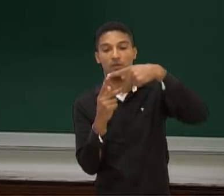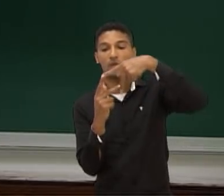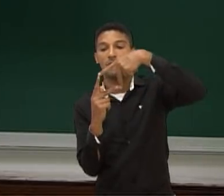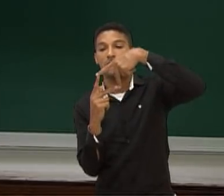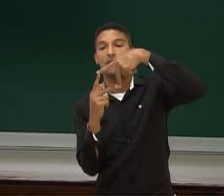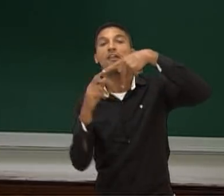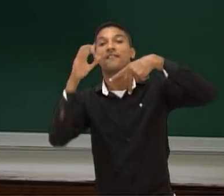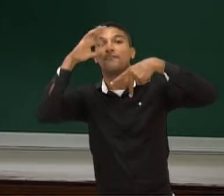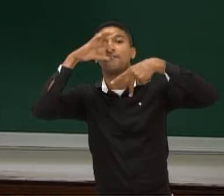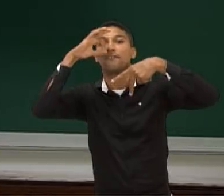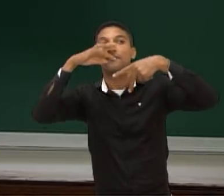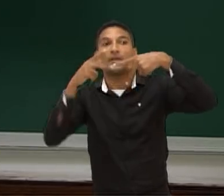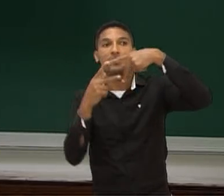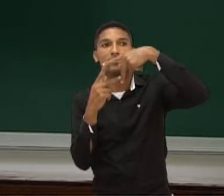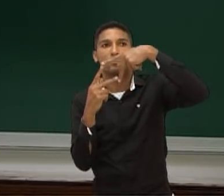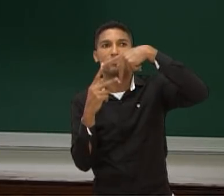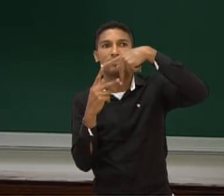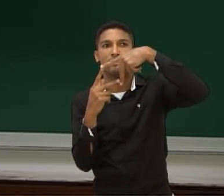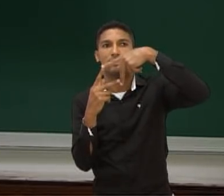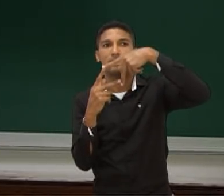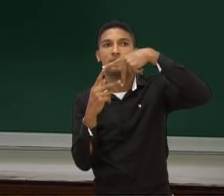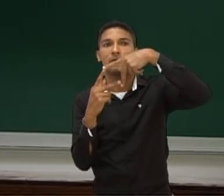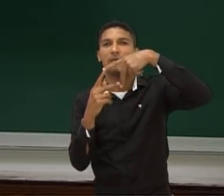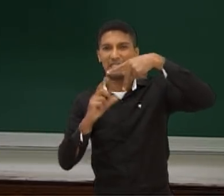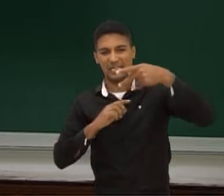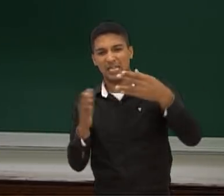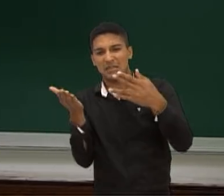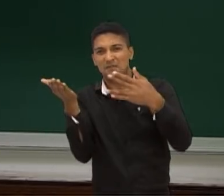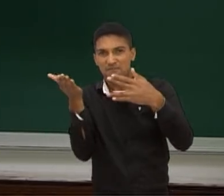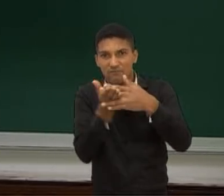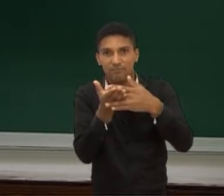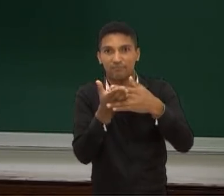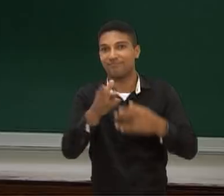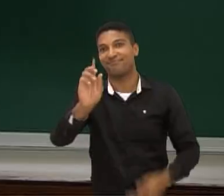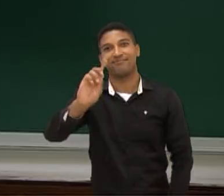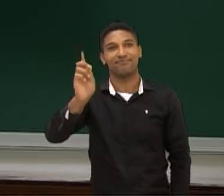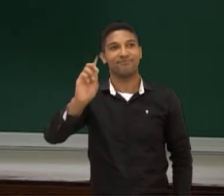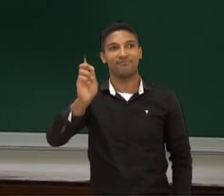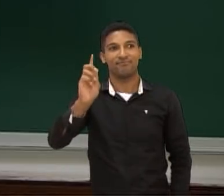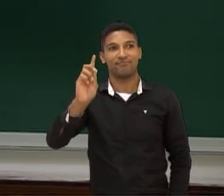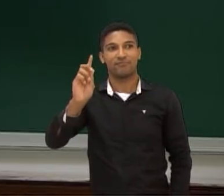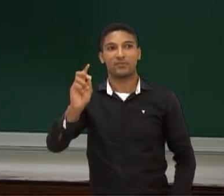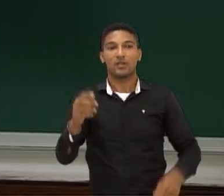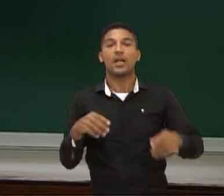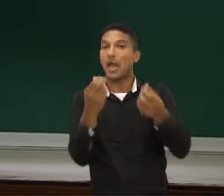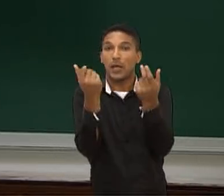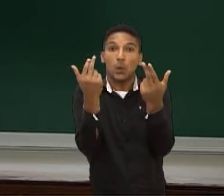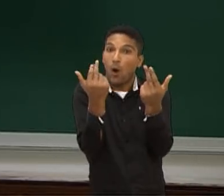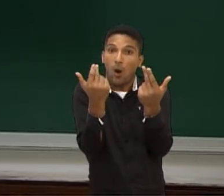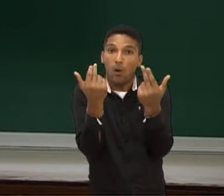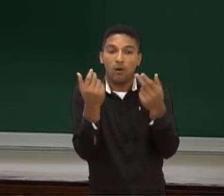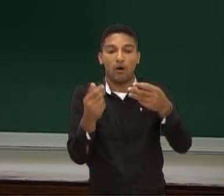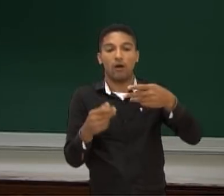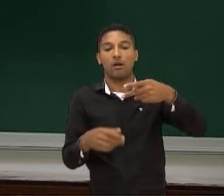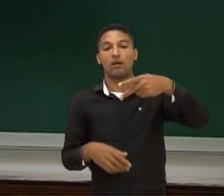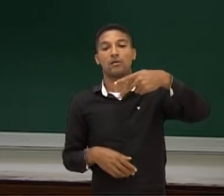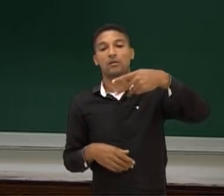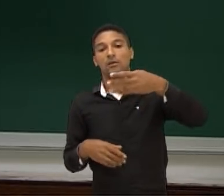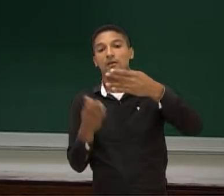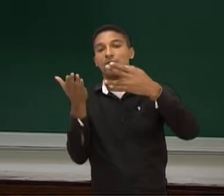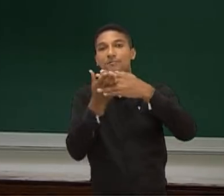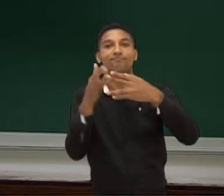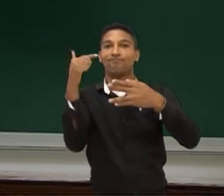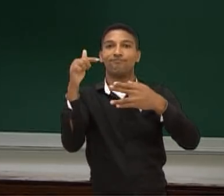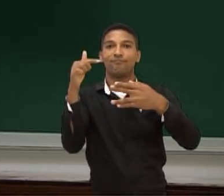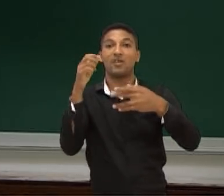verdinha aqui. Foi dividida a partir da reta de suporte? Não foi, não é verdade? Ela não continua ali inteirinha, tá?